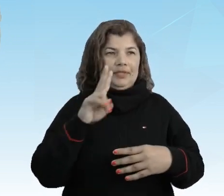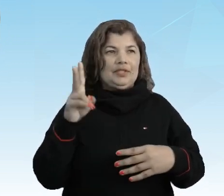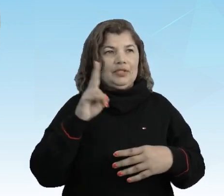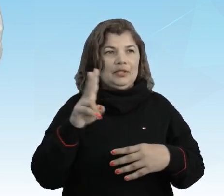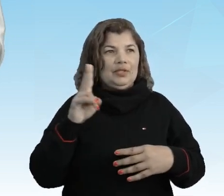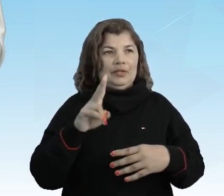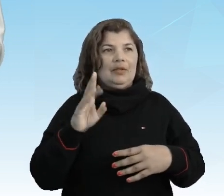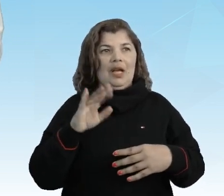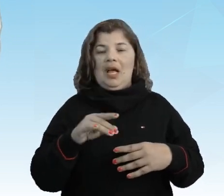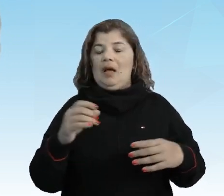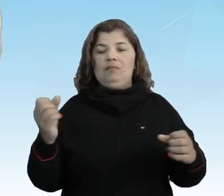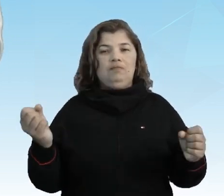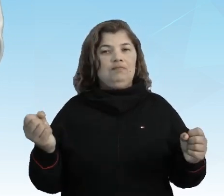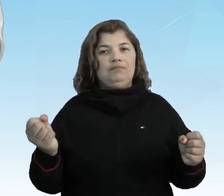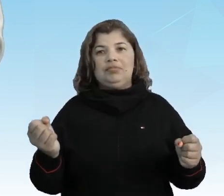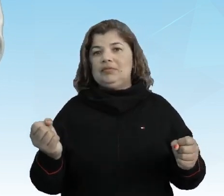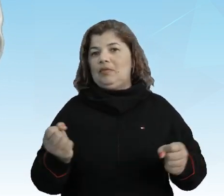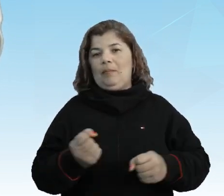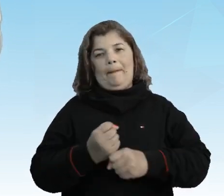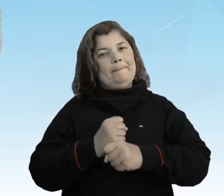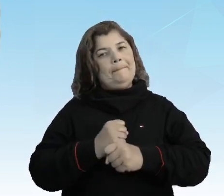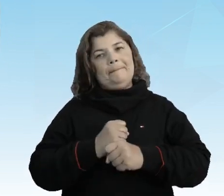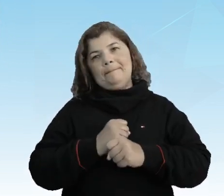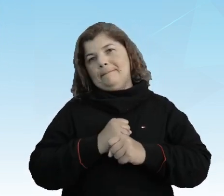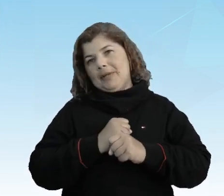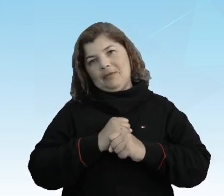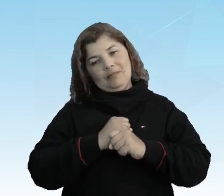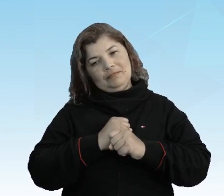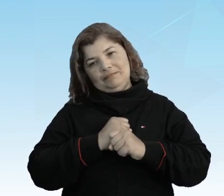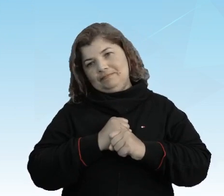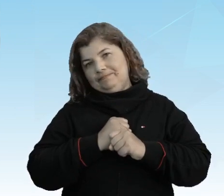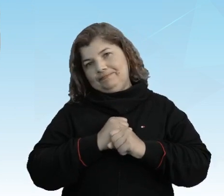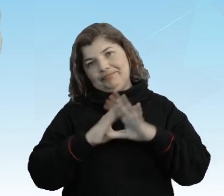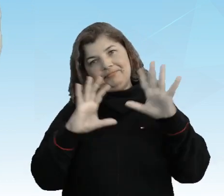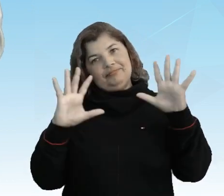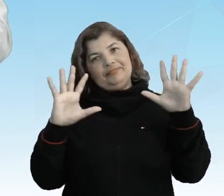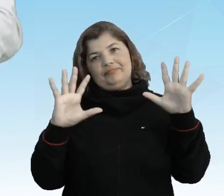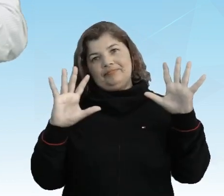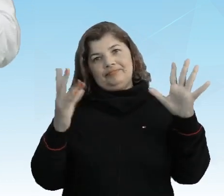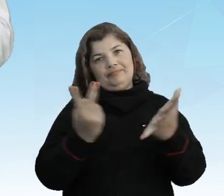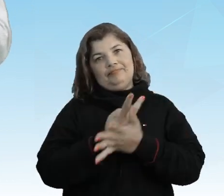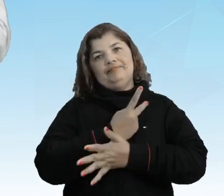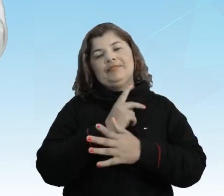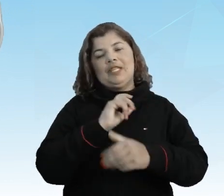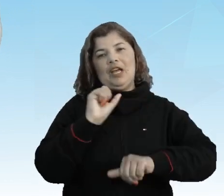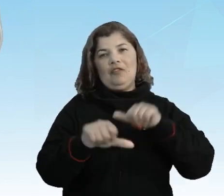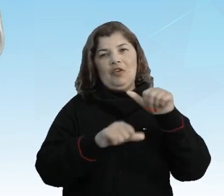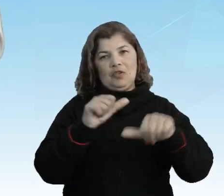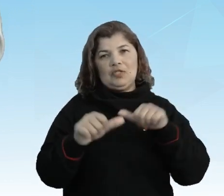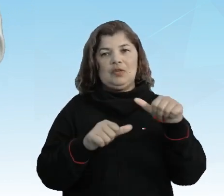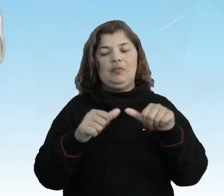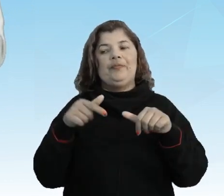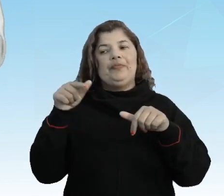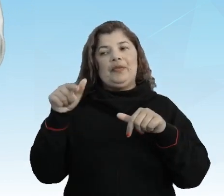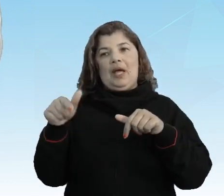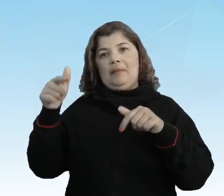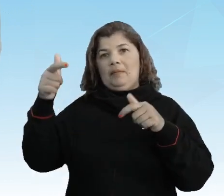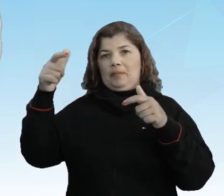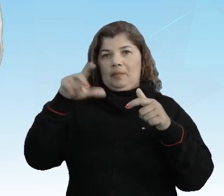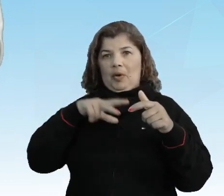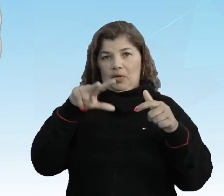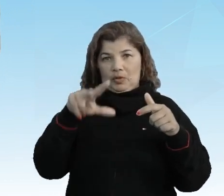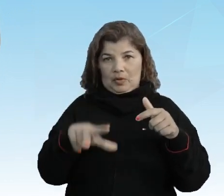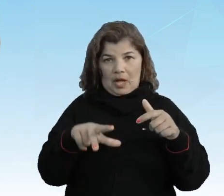o estupim do que precisava ser detonado para acontecer a Revolução. A coroa portuguesa manda